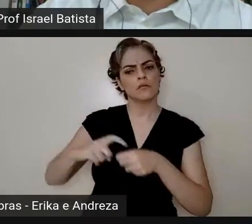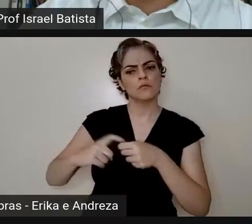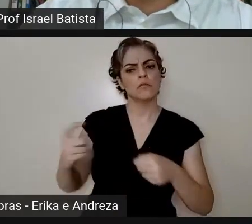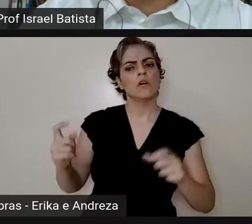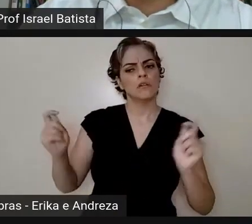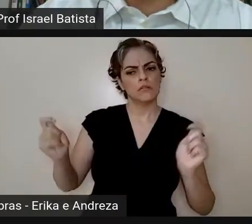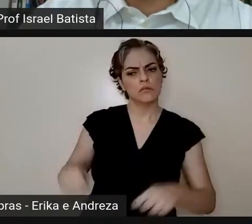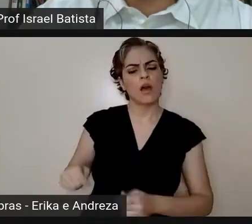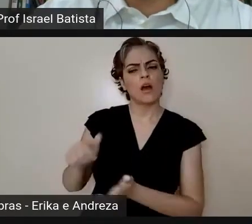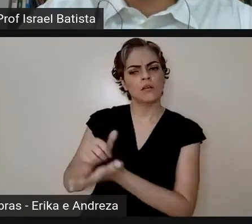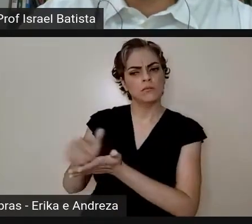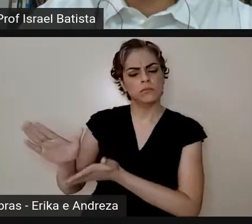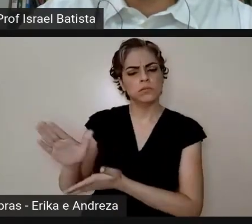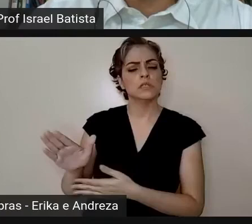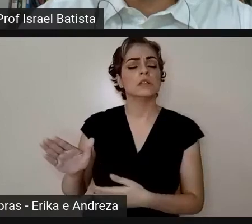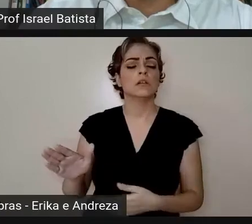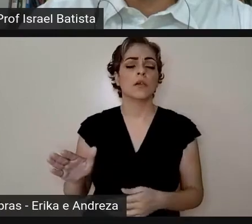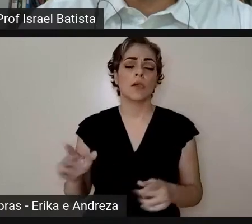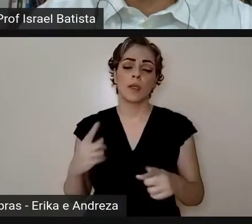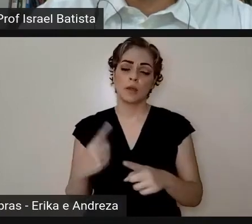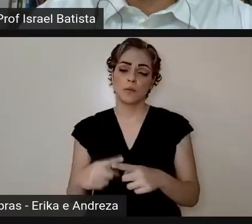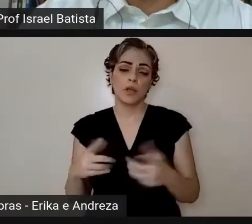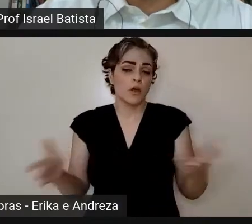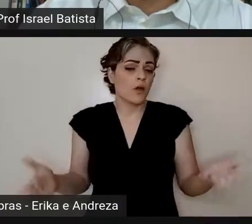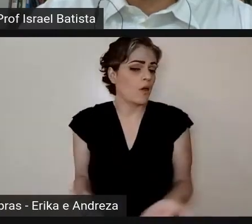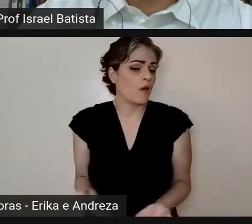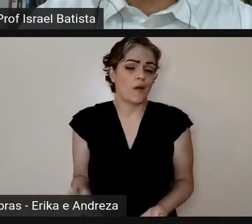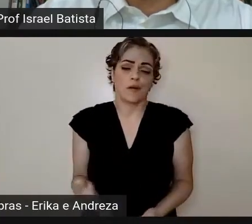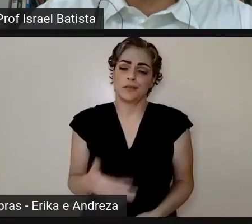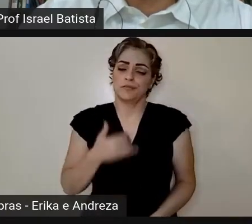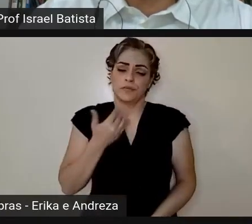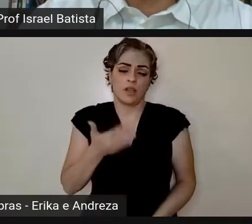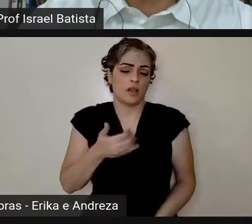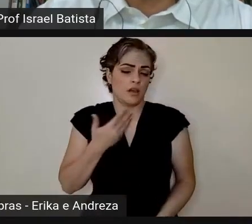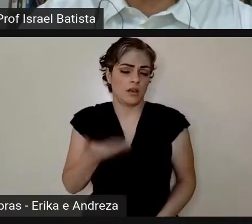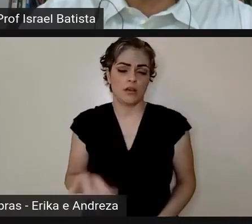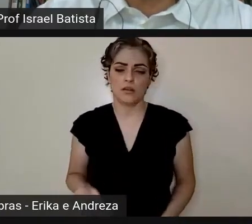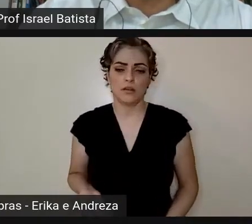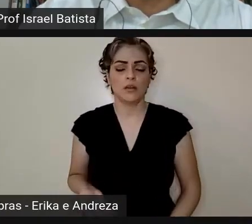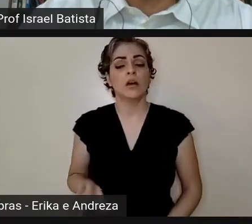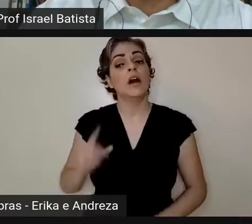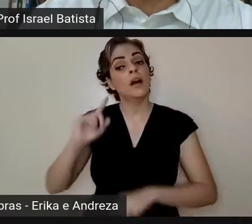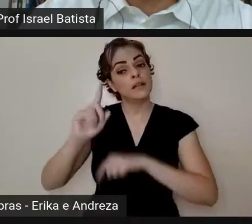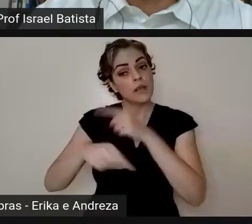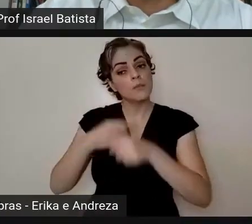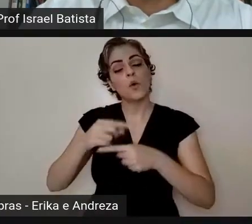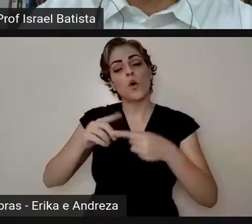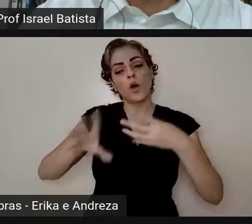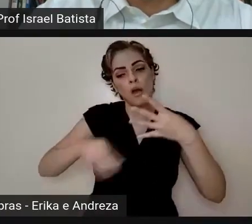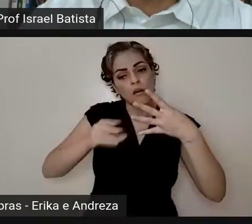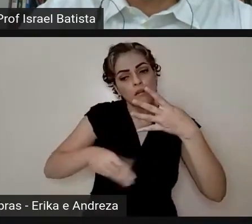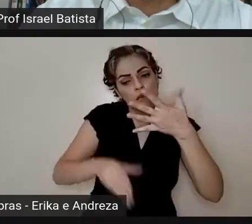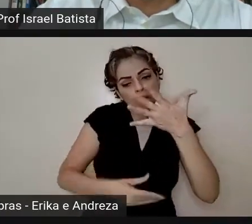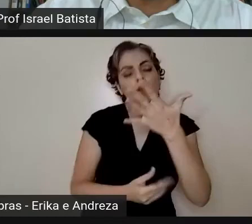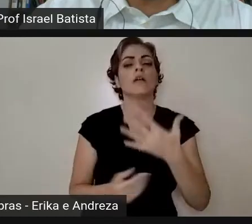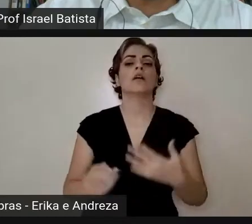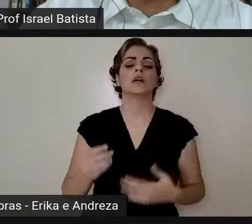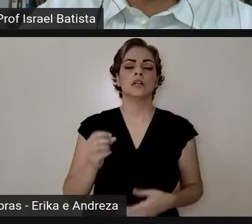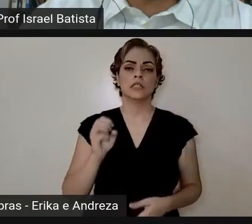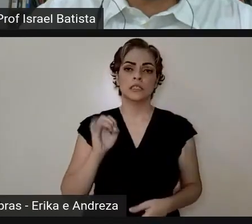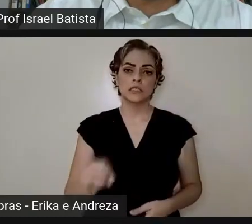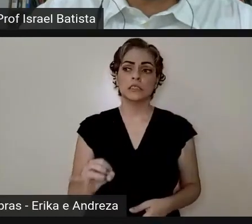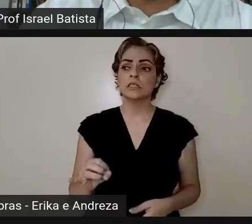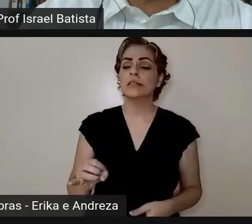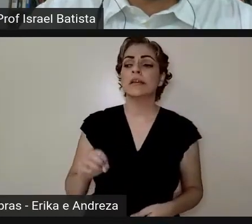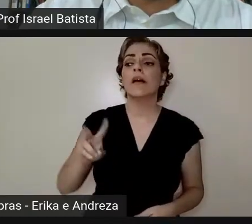do serviço público, porque hoje elas não funcionam, e cogitar incluir outras. Quais são essas outras? Obsolescência da carreira. Né?